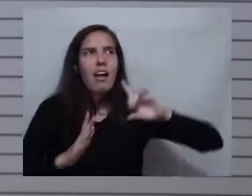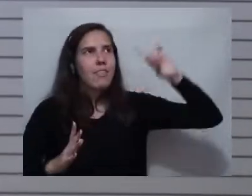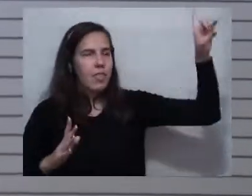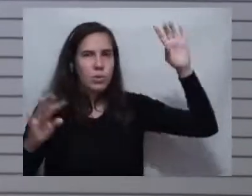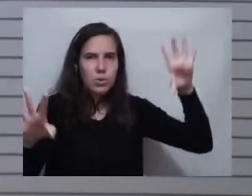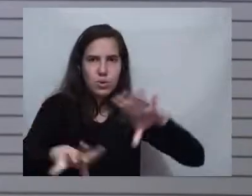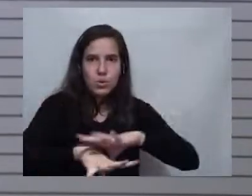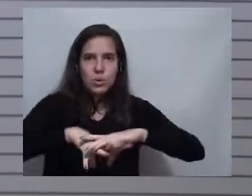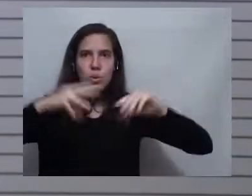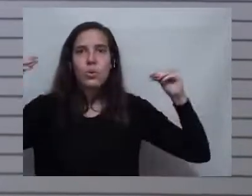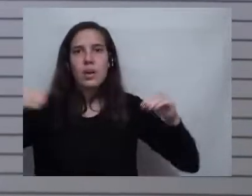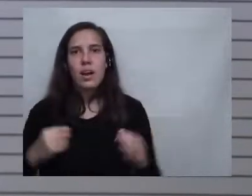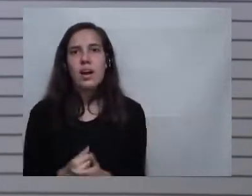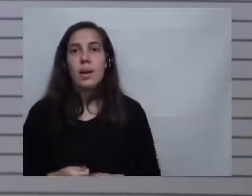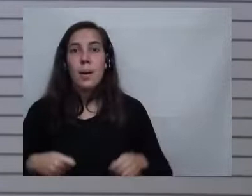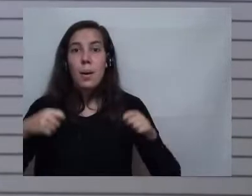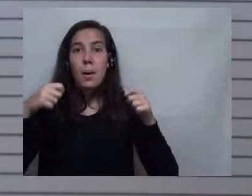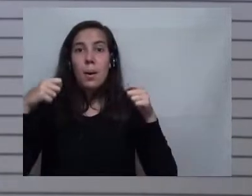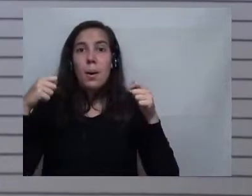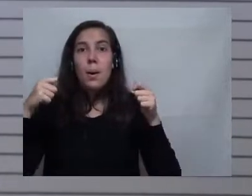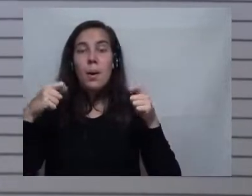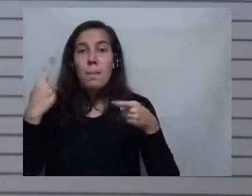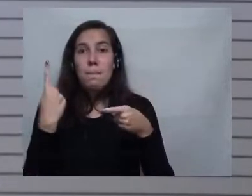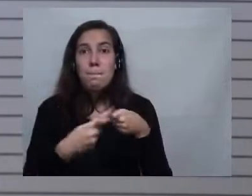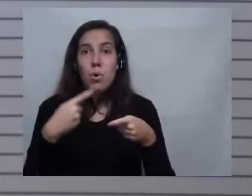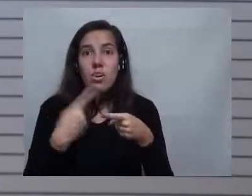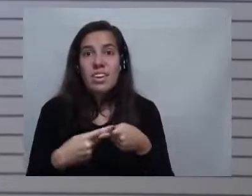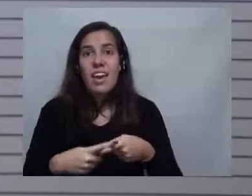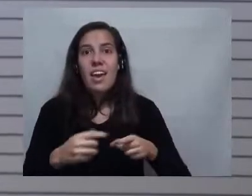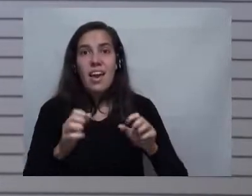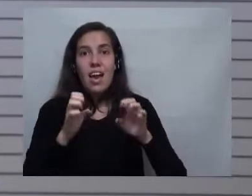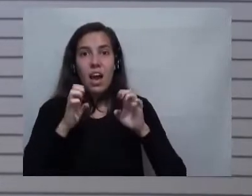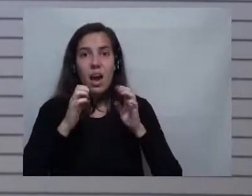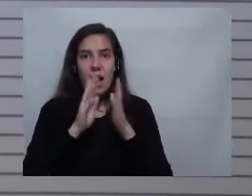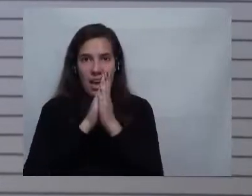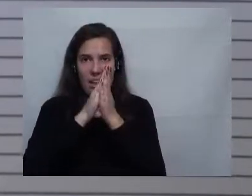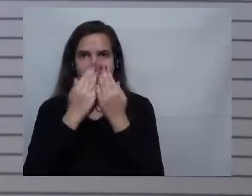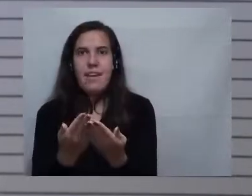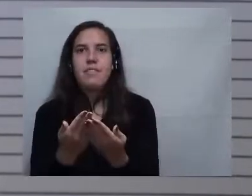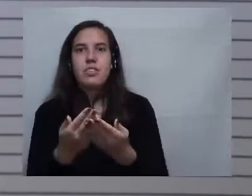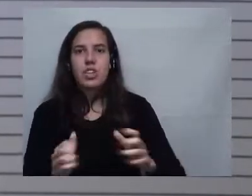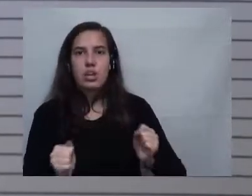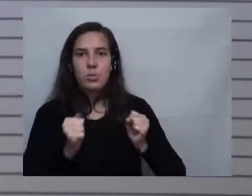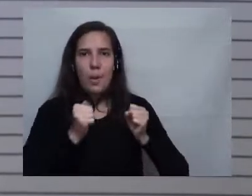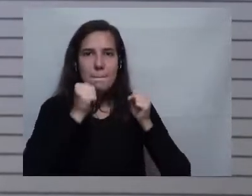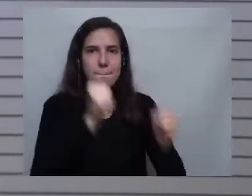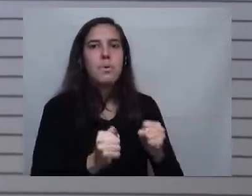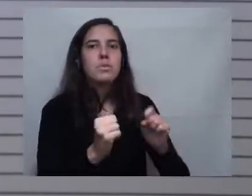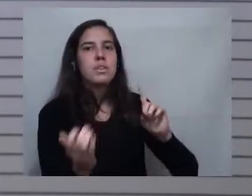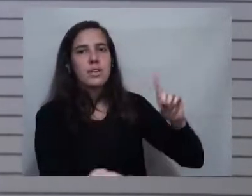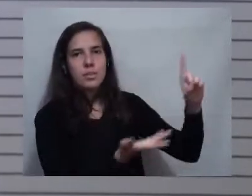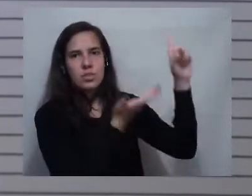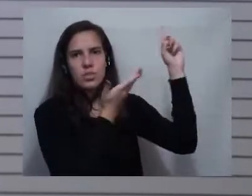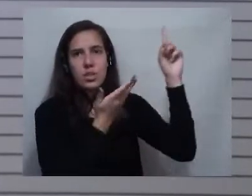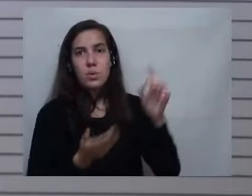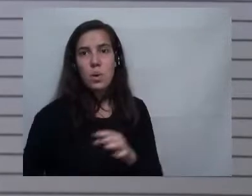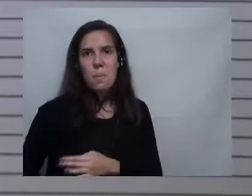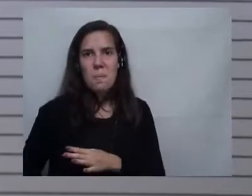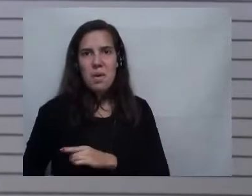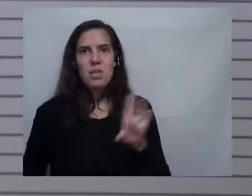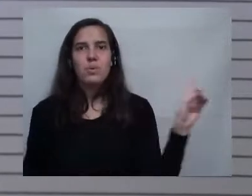história e não é e o evangelho e o poder de Deus não tem mais medo